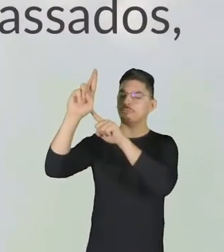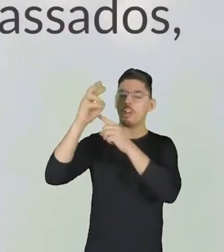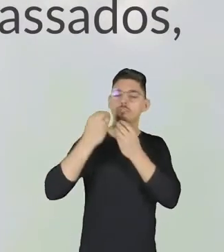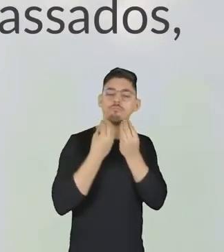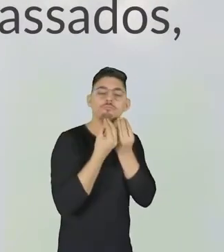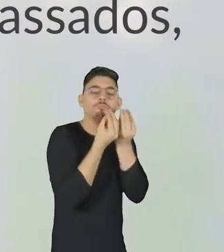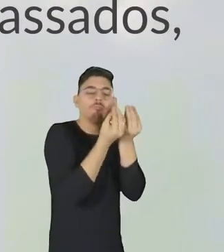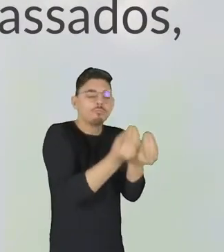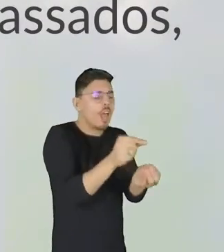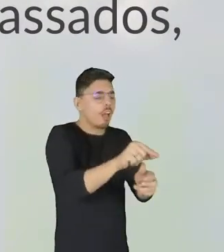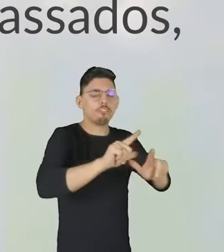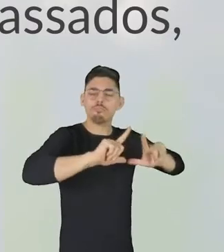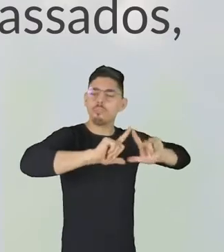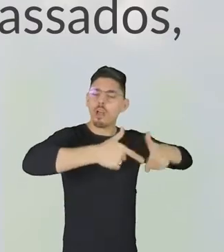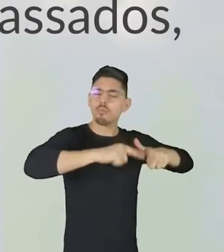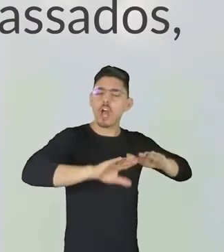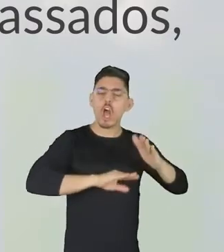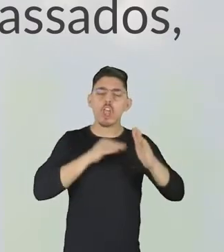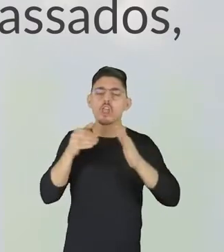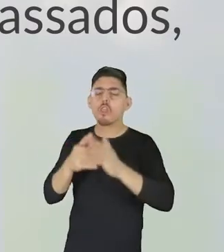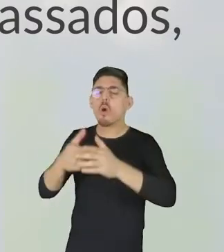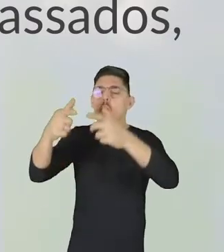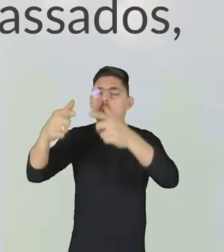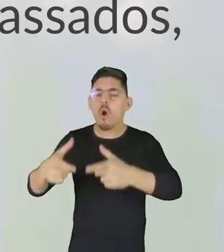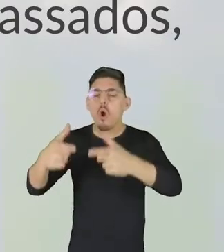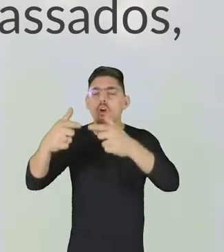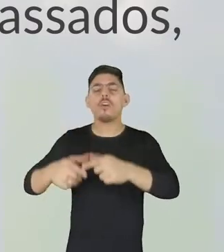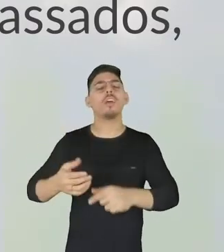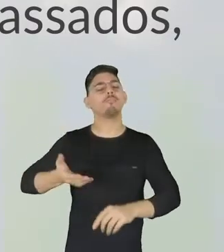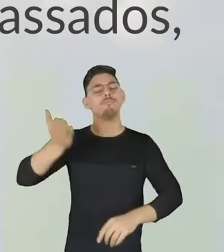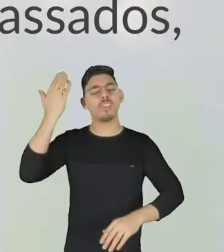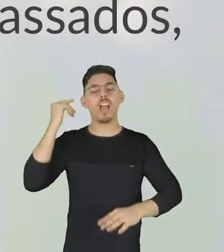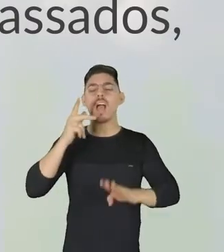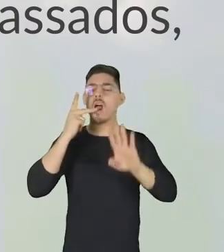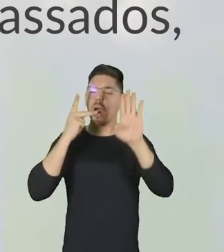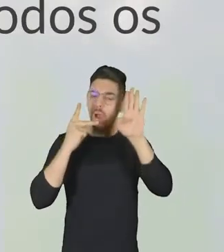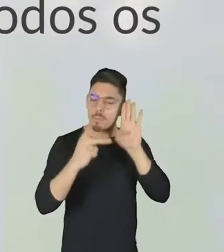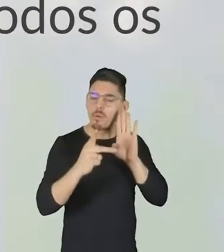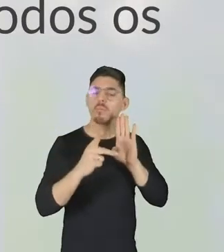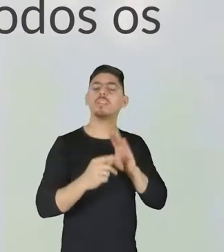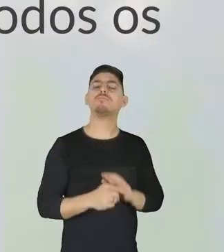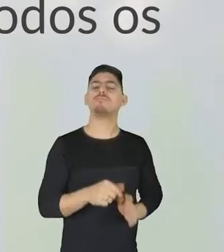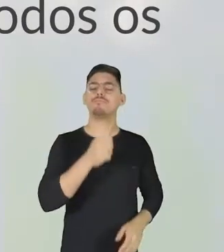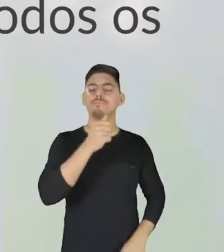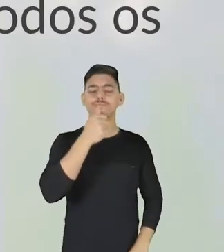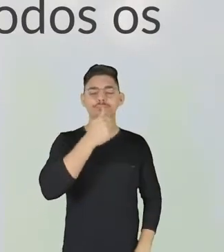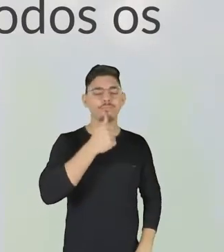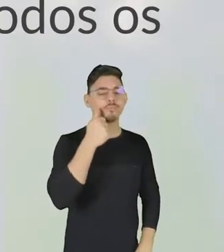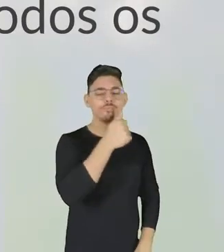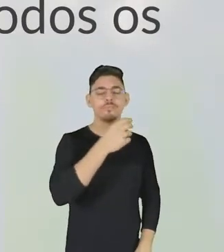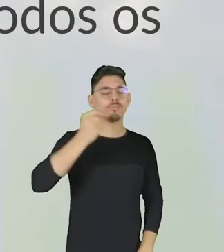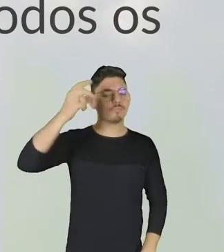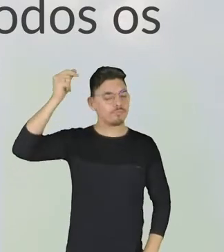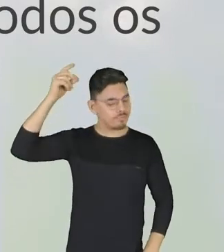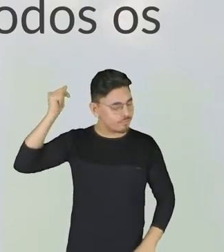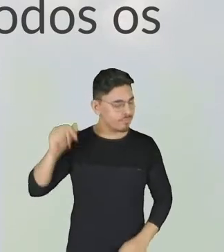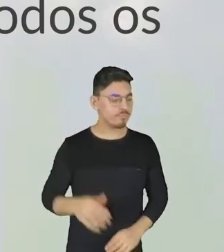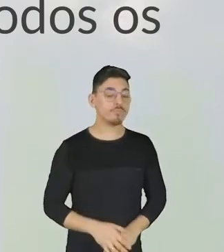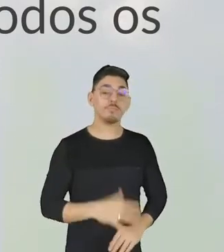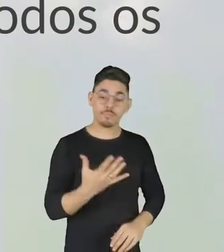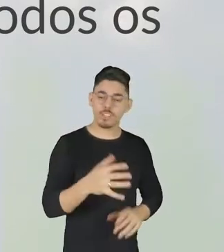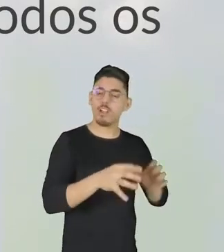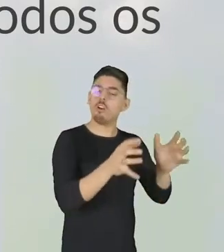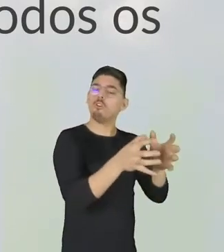aos israelitas toda a terra que tinha prometido sob juramento aos seus antepassados. E eles